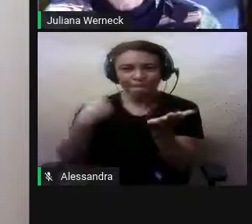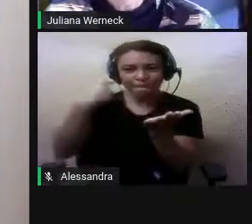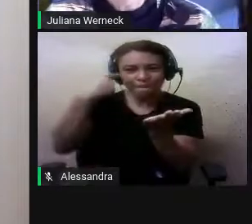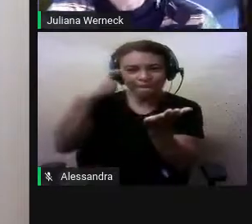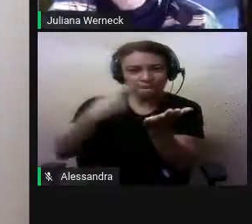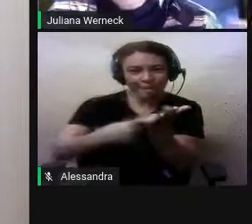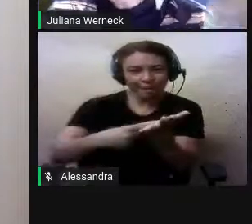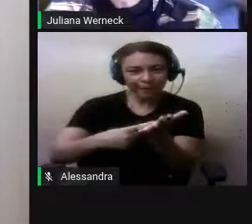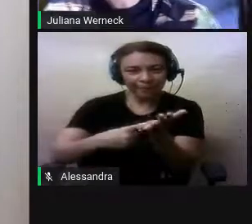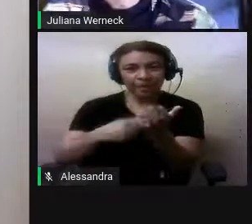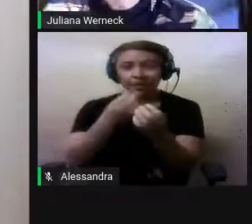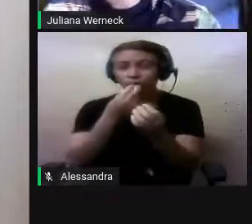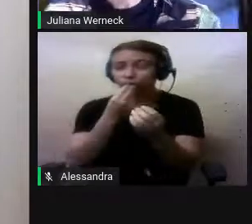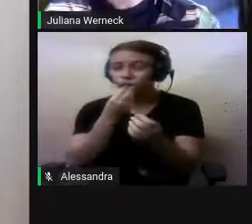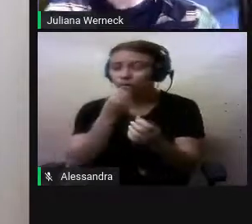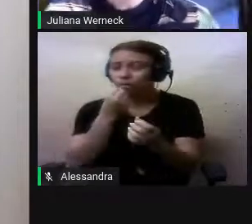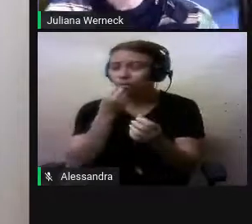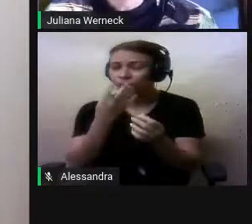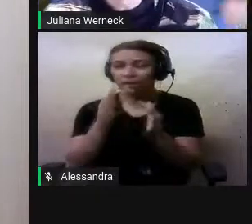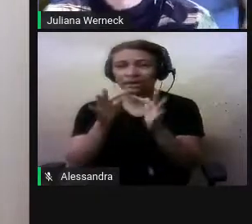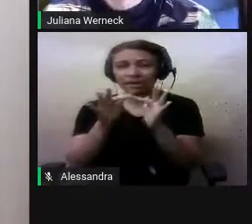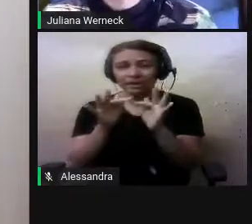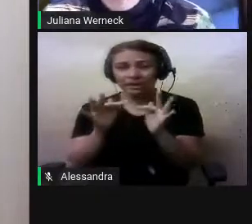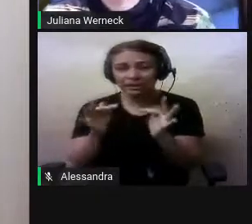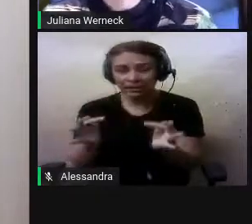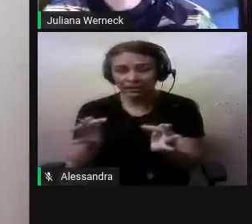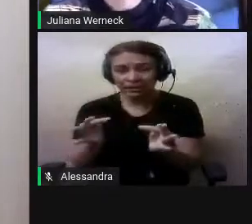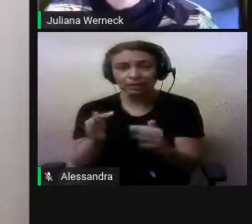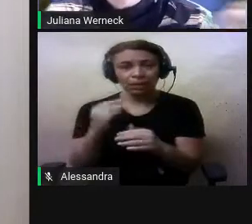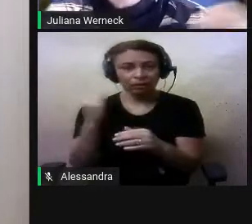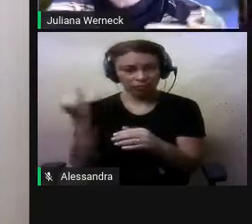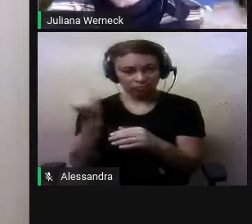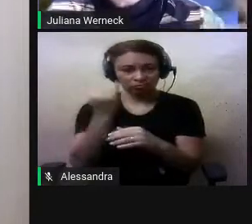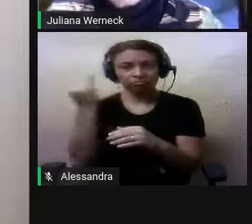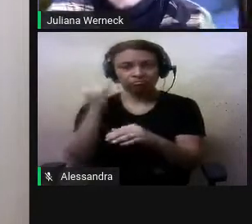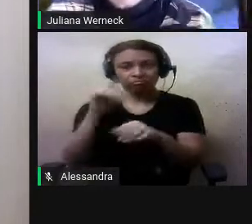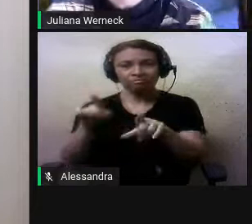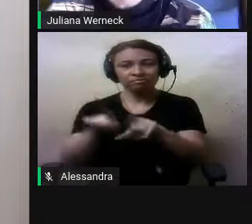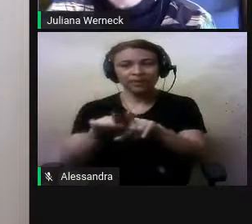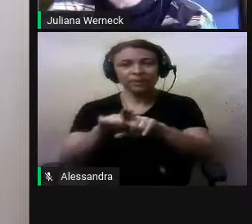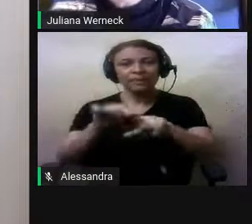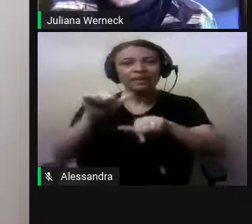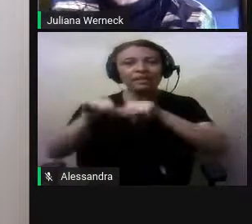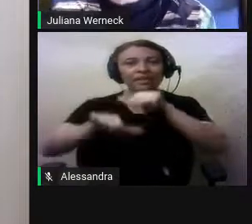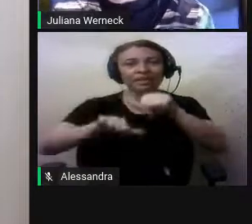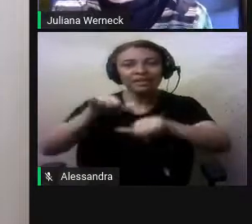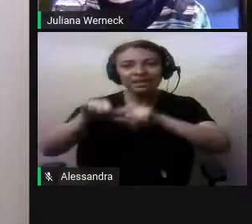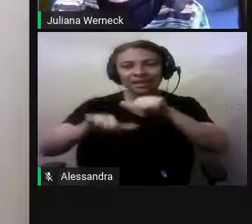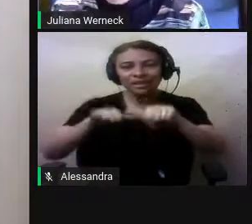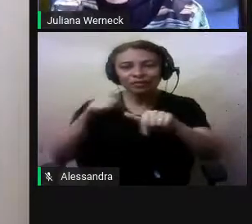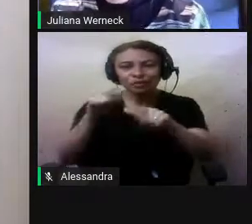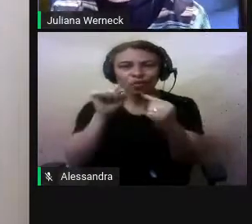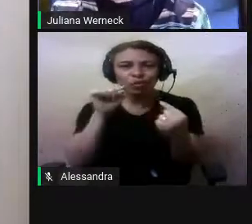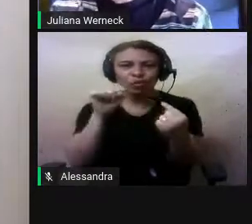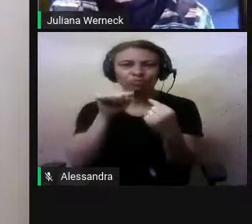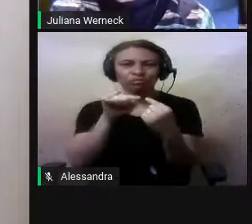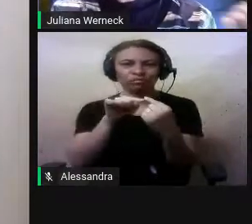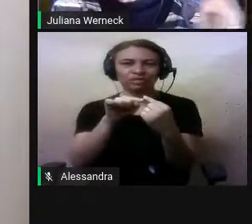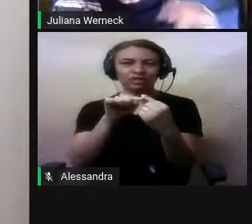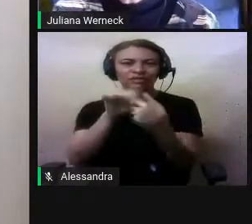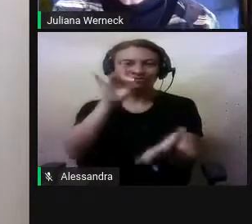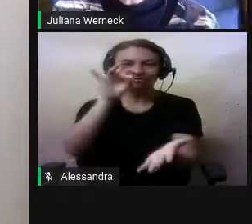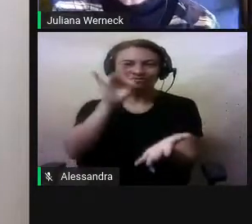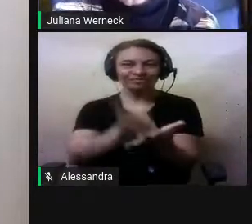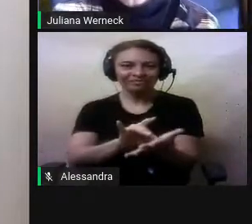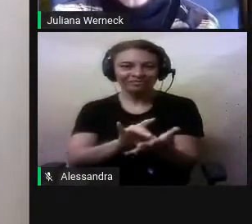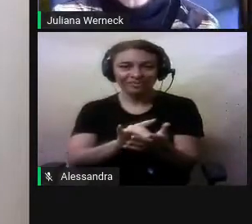uma ferramenta muito simples, mas muito poderosa para transformar Sim. isso num objetivo palpável. E